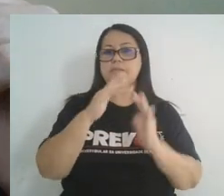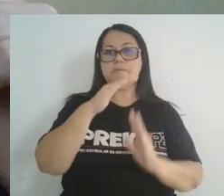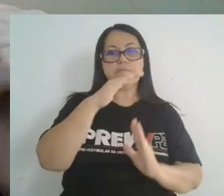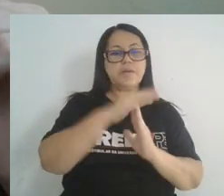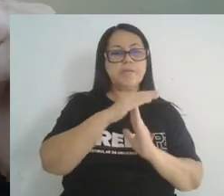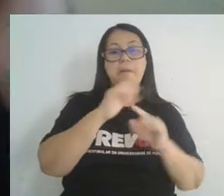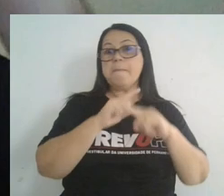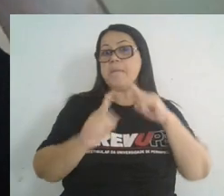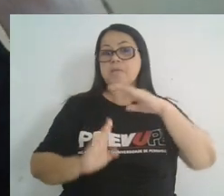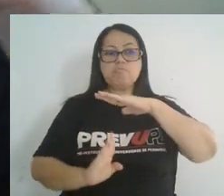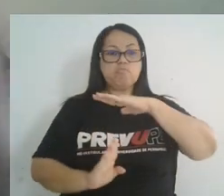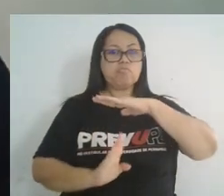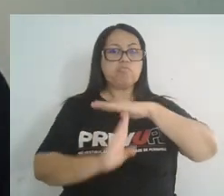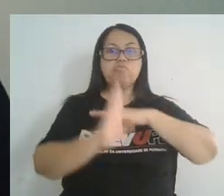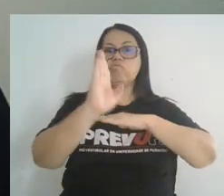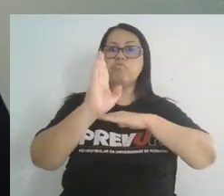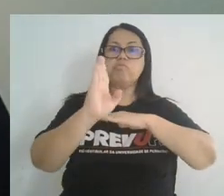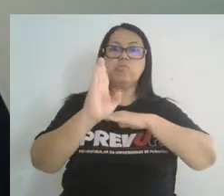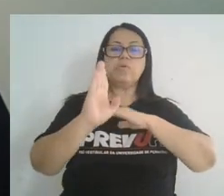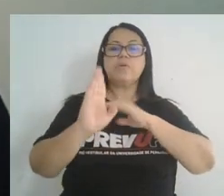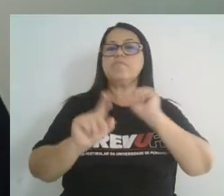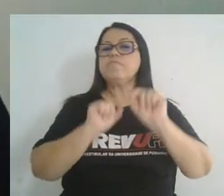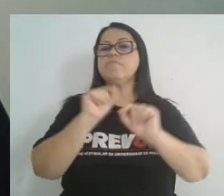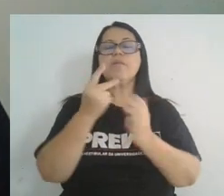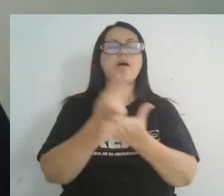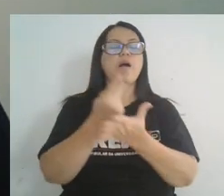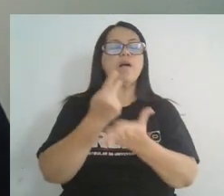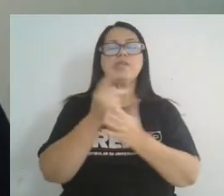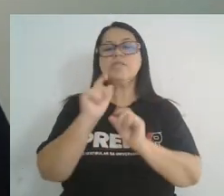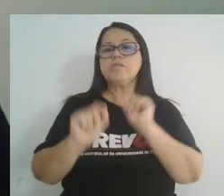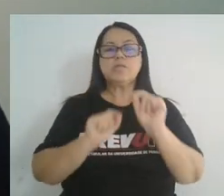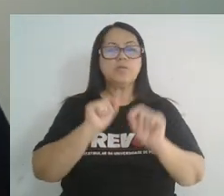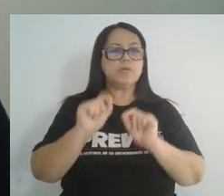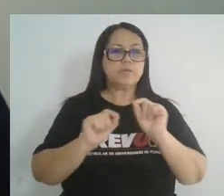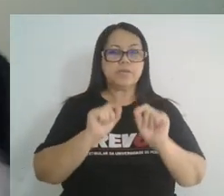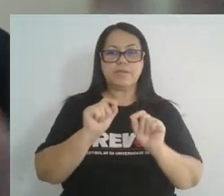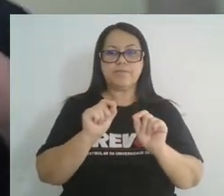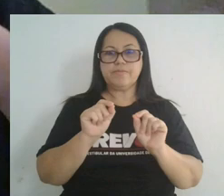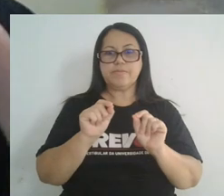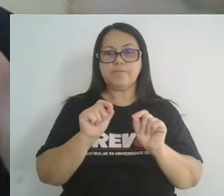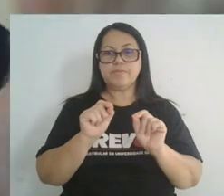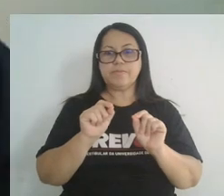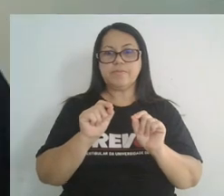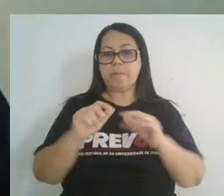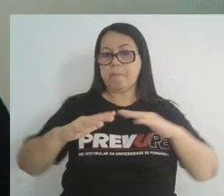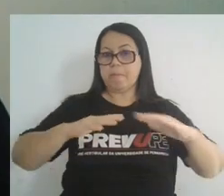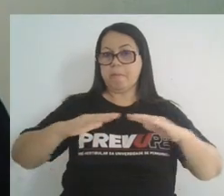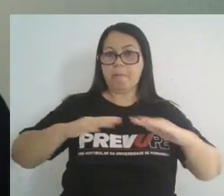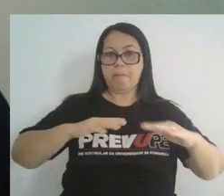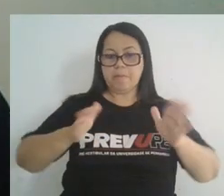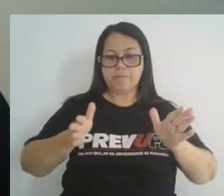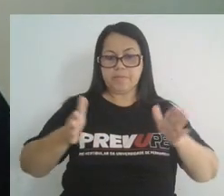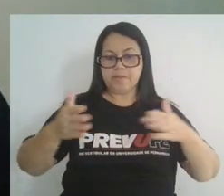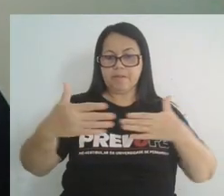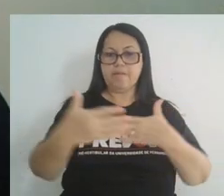estamos aplicando supera esse valor, o que é que acontece? A caixa entra em movimento de